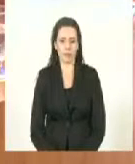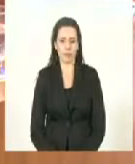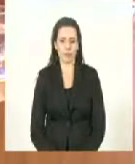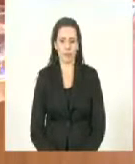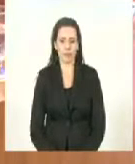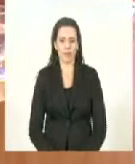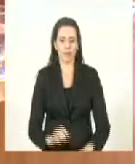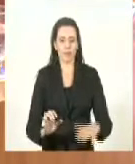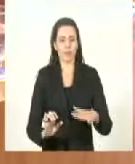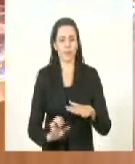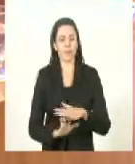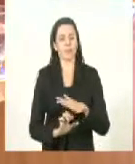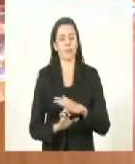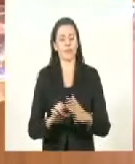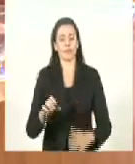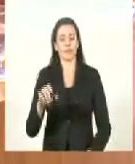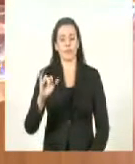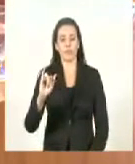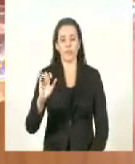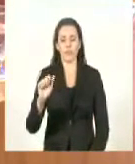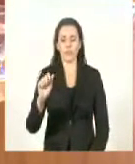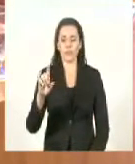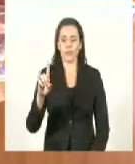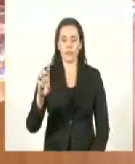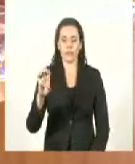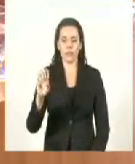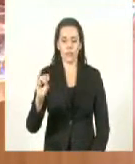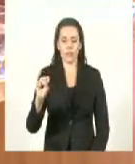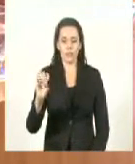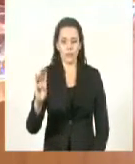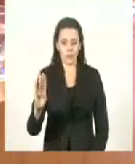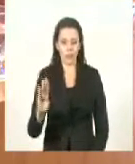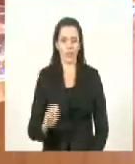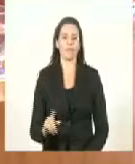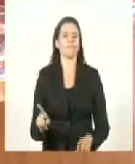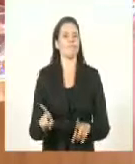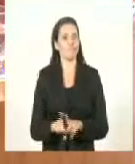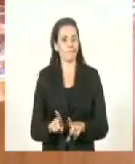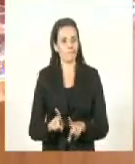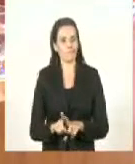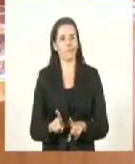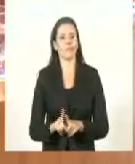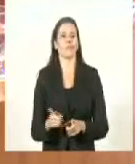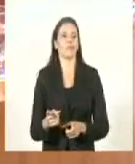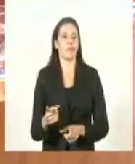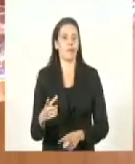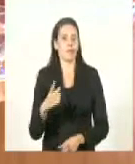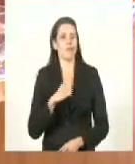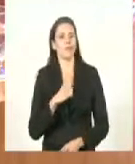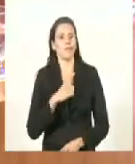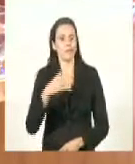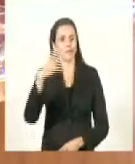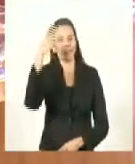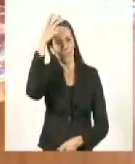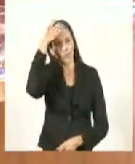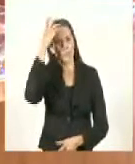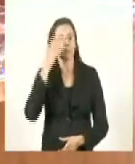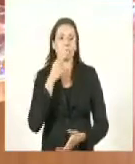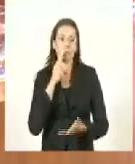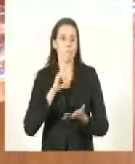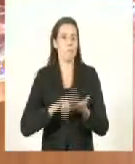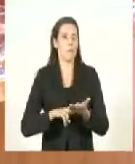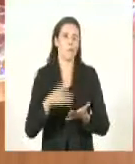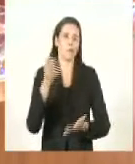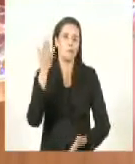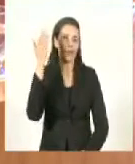E a DESB também eram réus nessa ação movida pelo Ministério Público, com multas